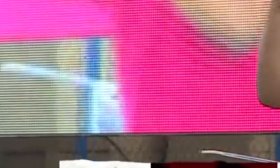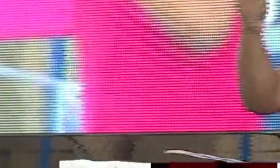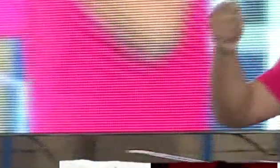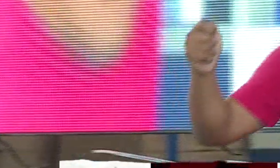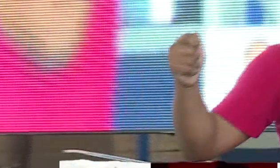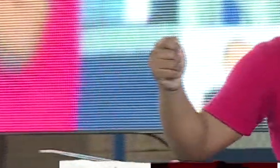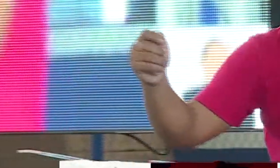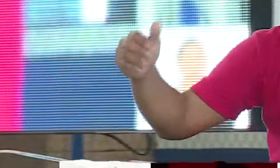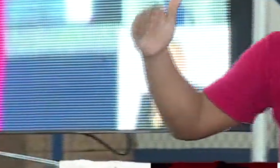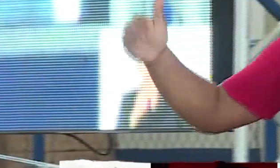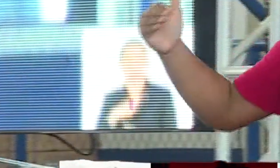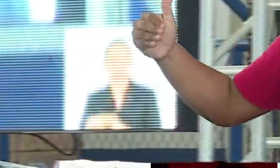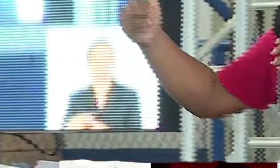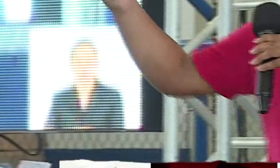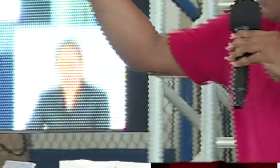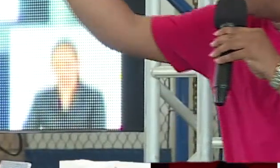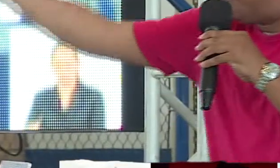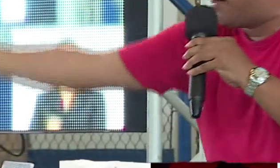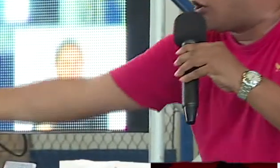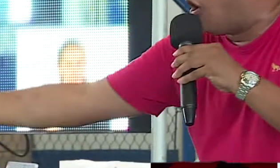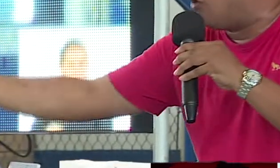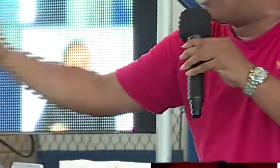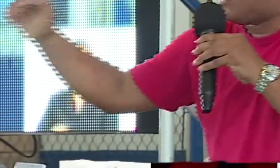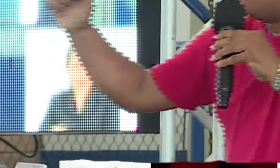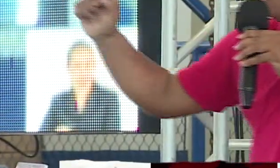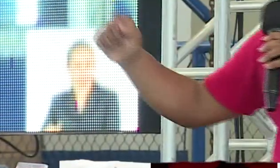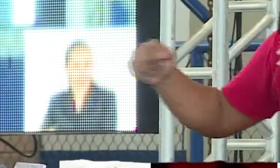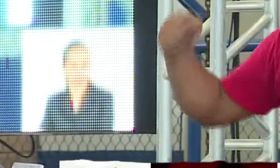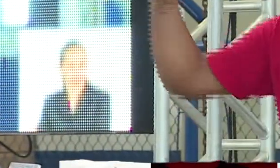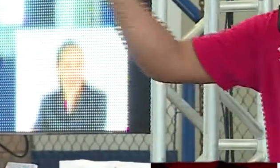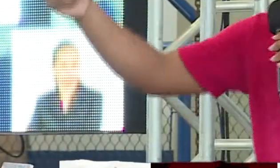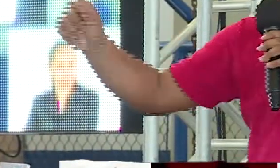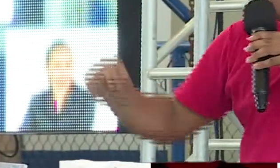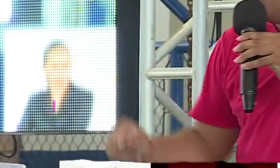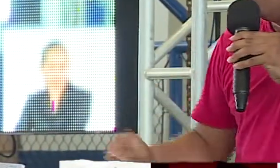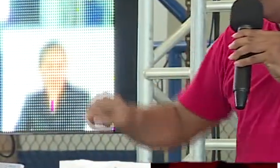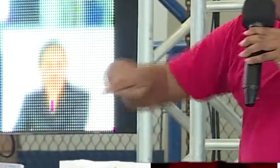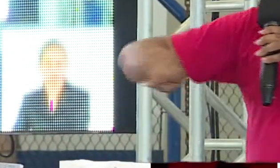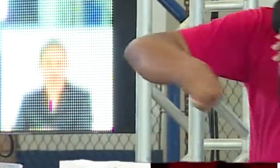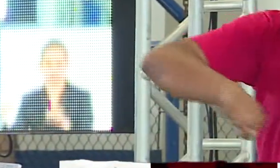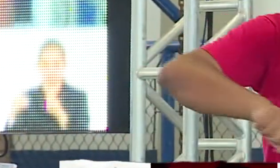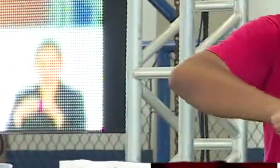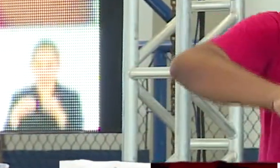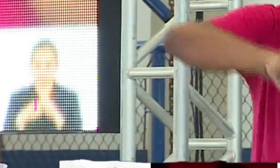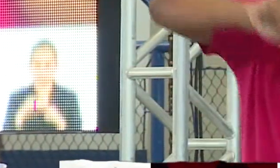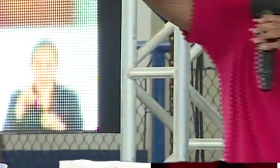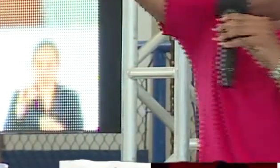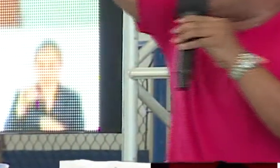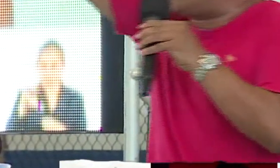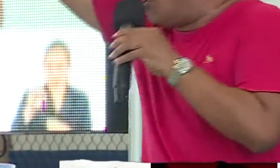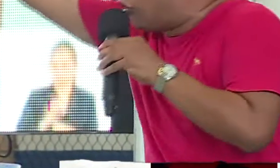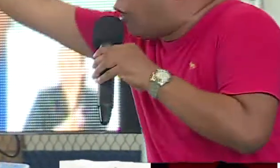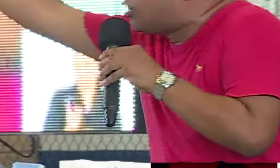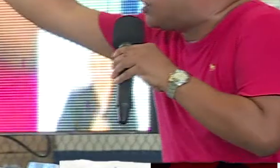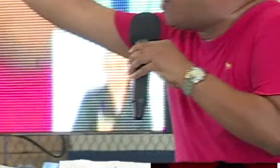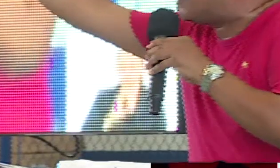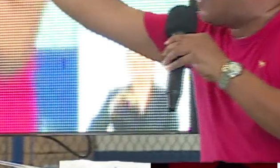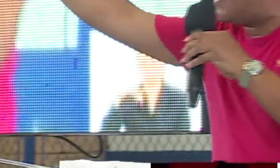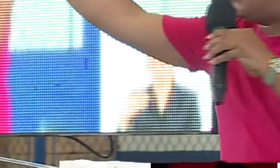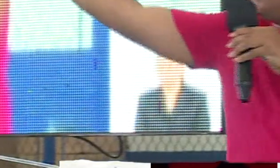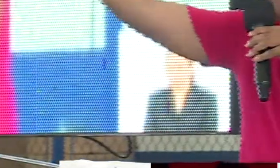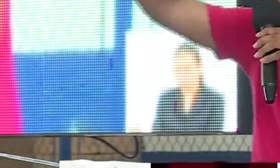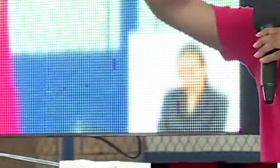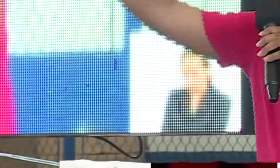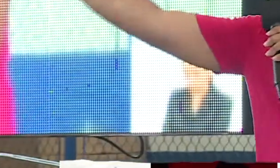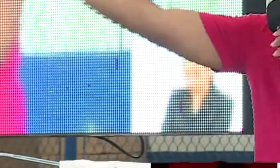No momento que você queimou esse petróleo, queimou esse derivado do carbono, você vai estar lançando o CO2 da